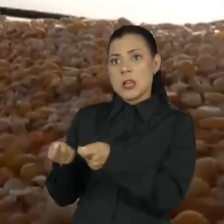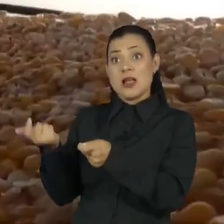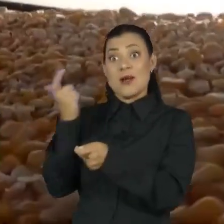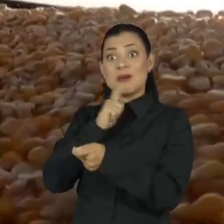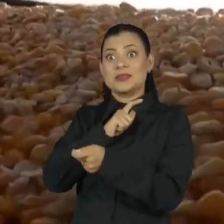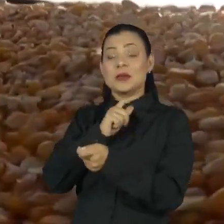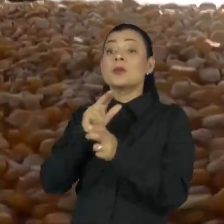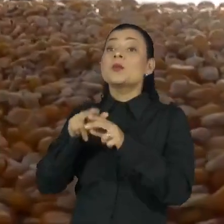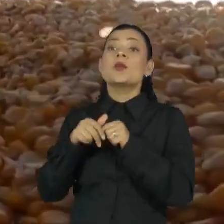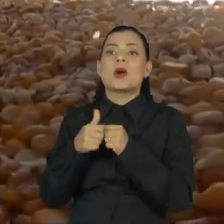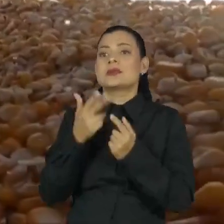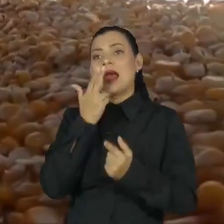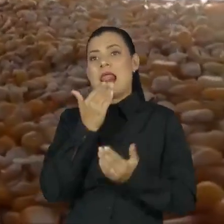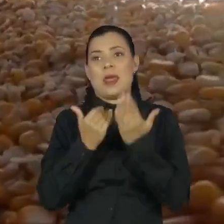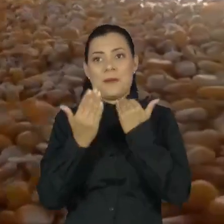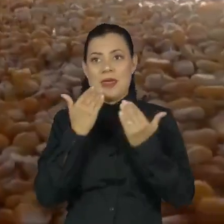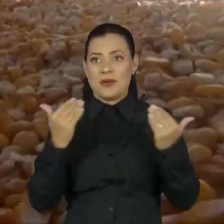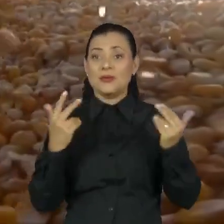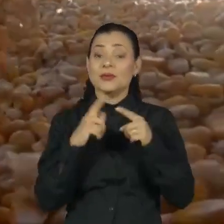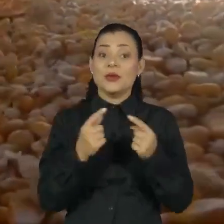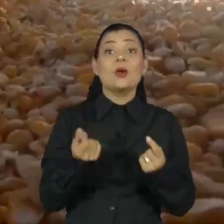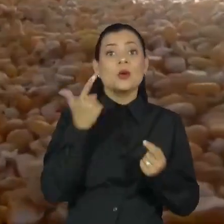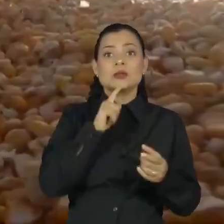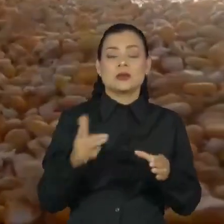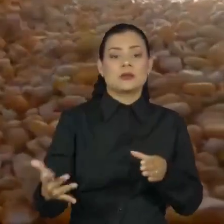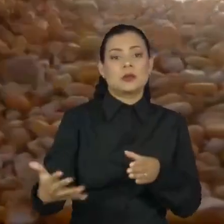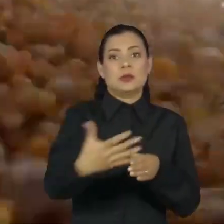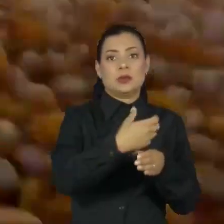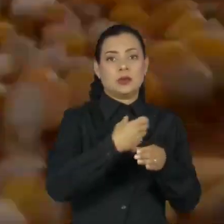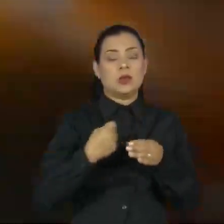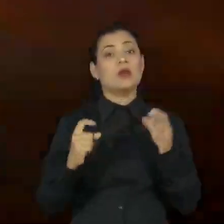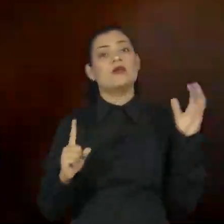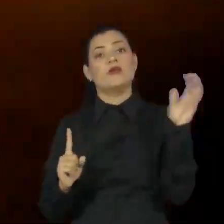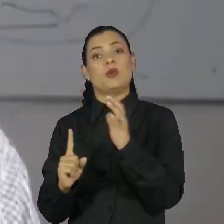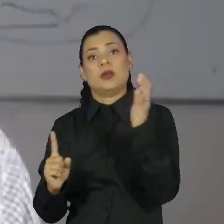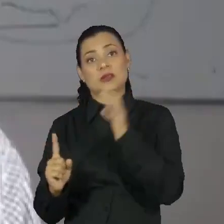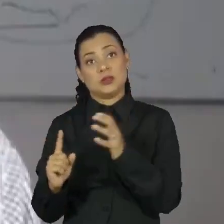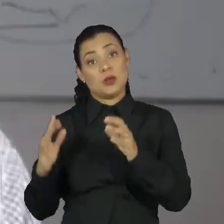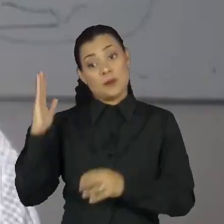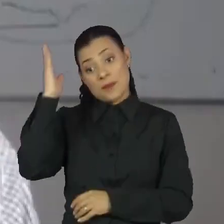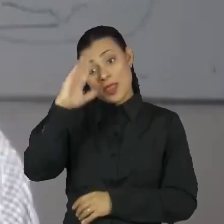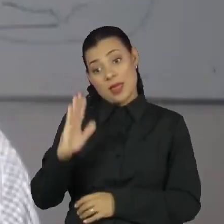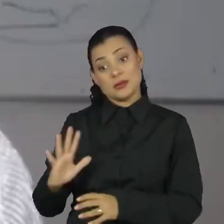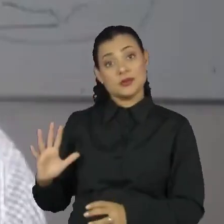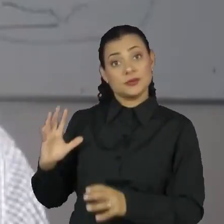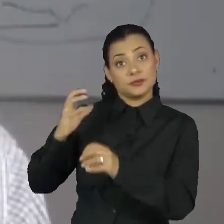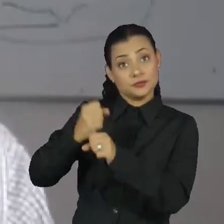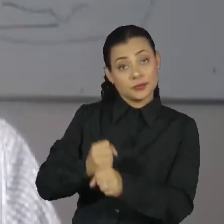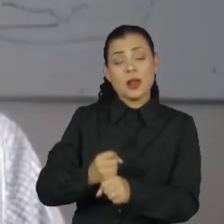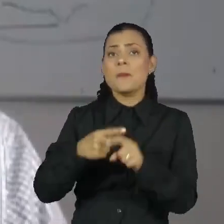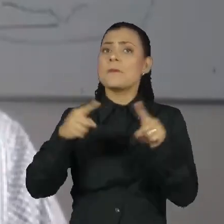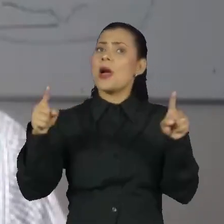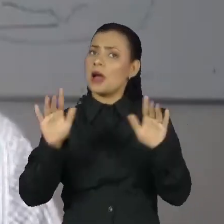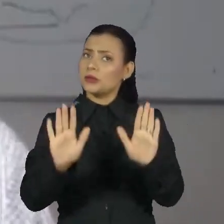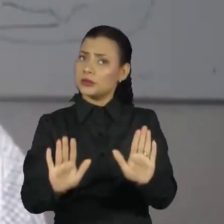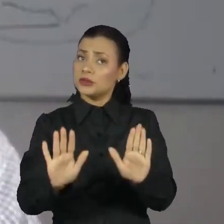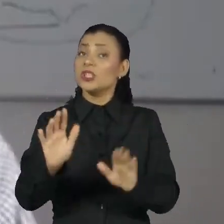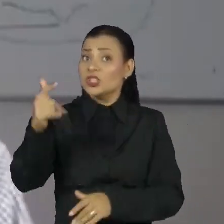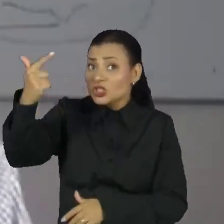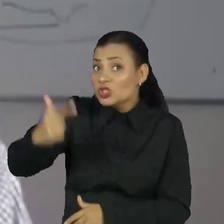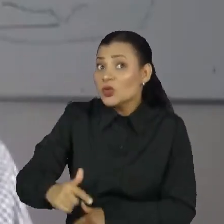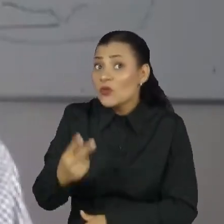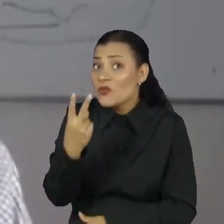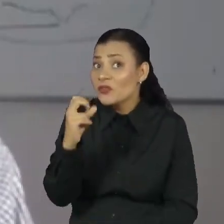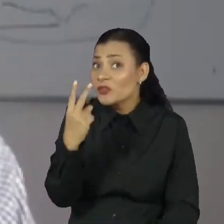a inflação de alimentos que mais contribuiu para a redução da inflação total. Esse fenômeno, provavelmente, a gente não vai ver